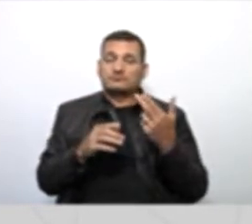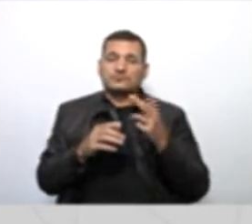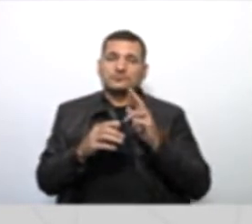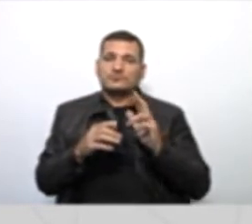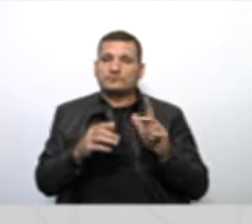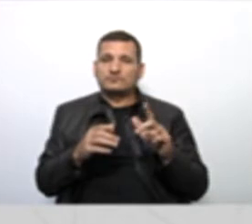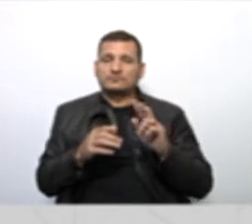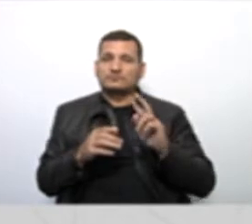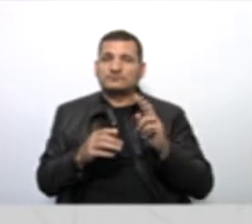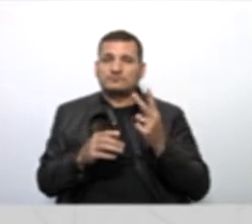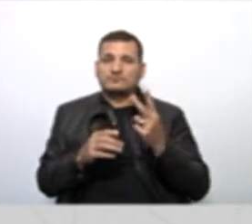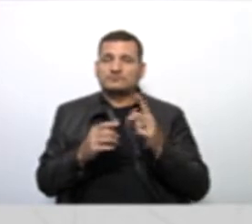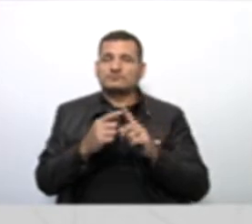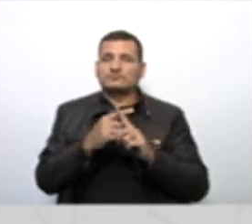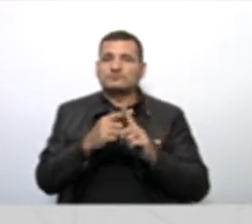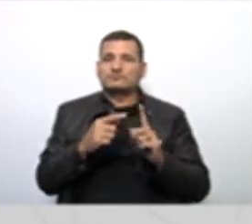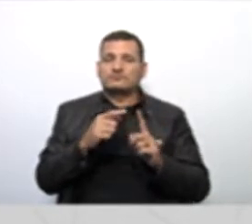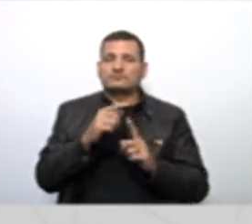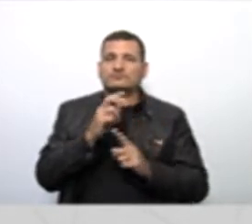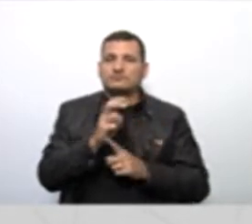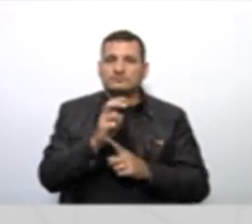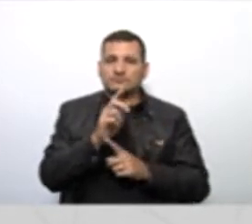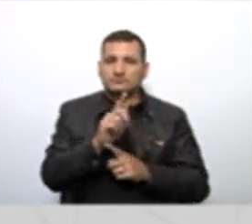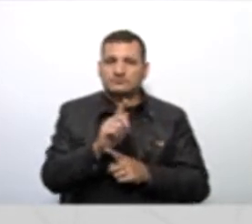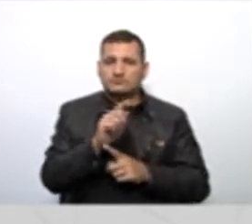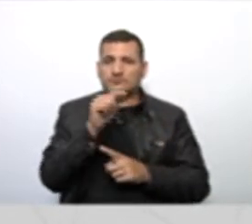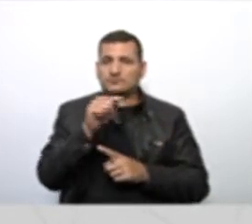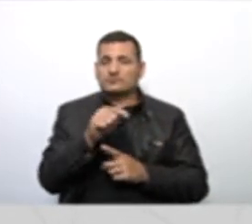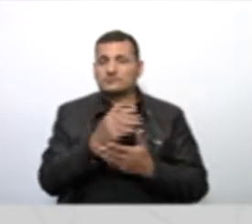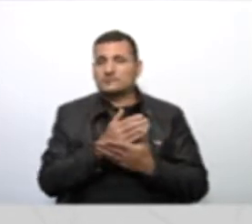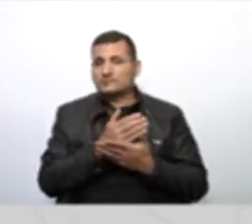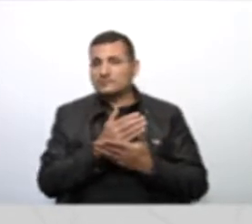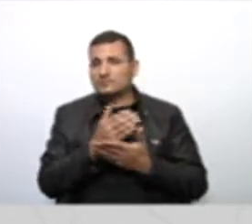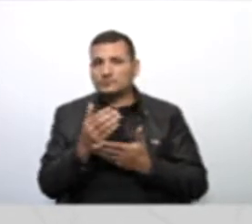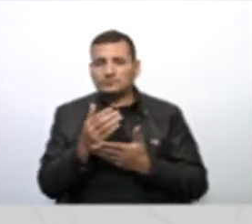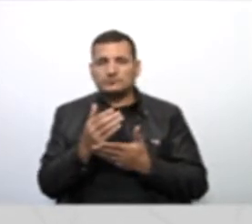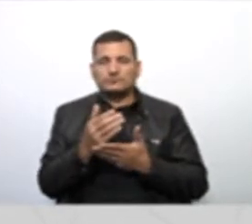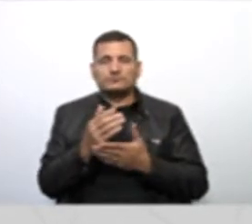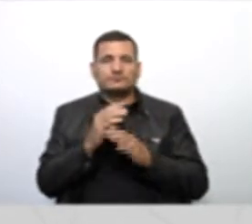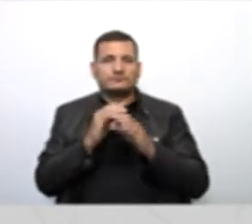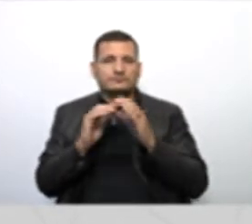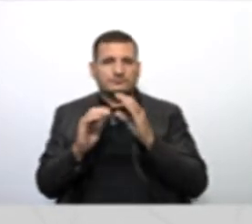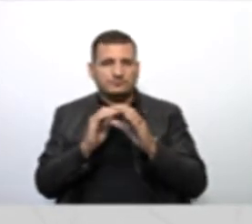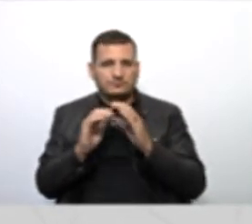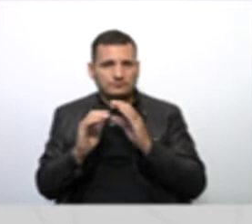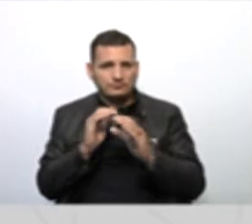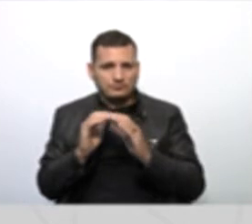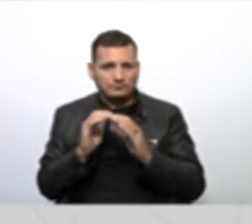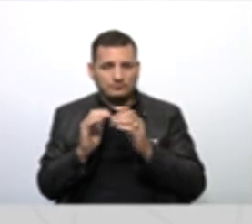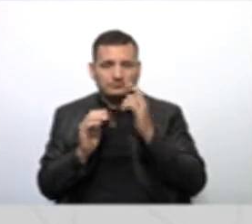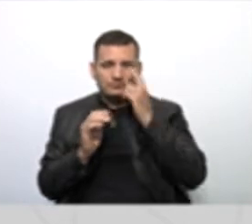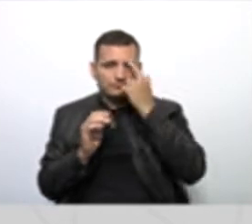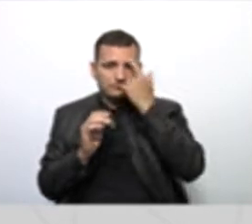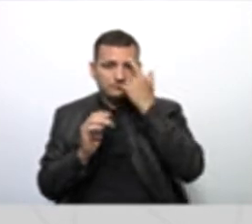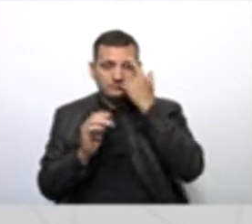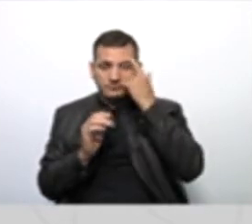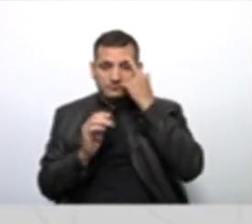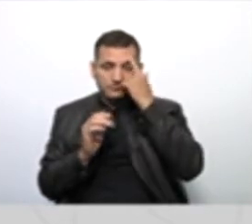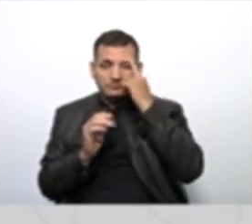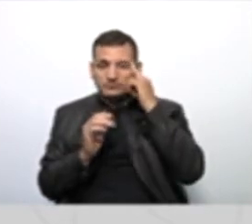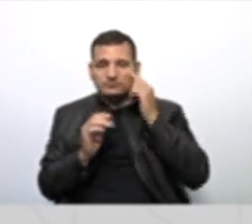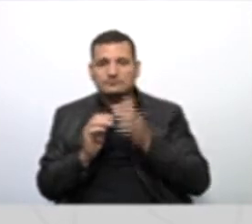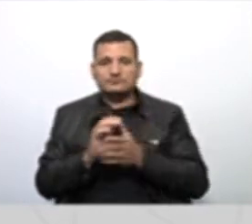O 2G ele é orientado a objeto e iniciou essa comunicação. Tá bom? Então